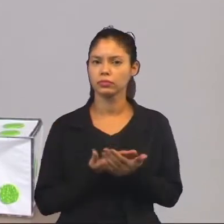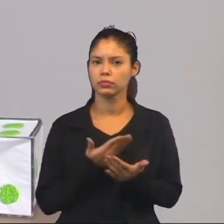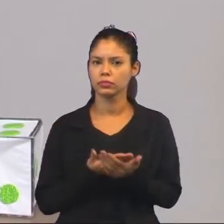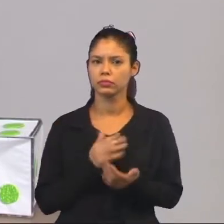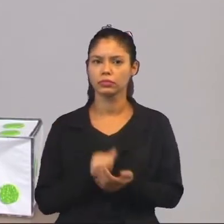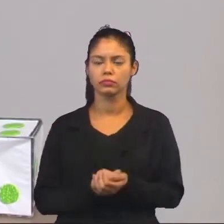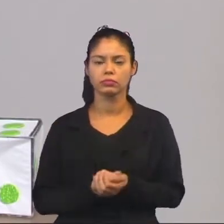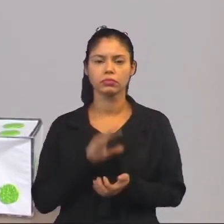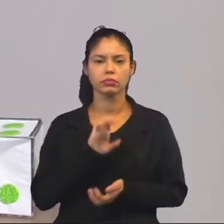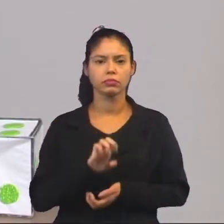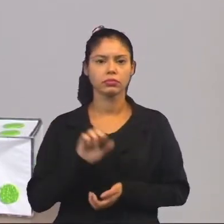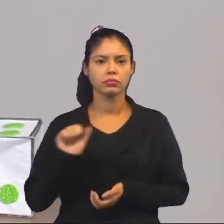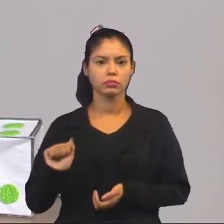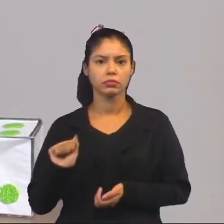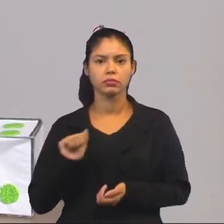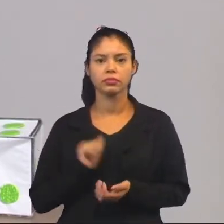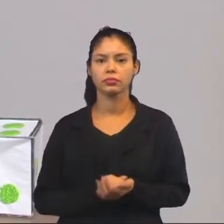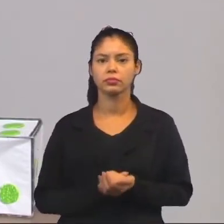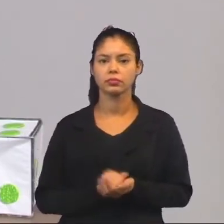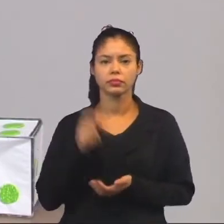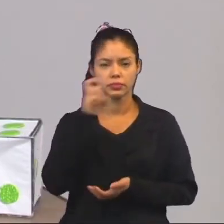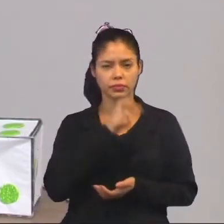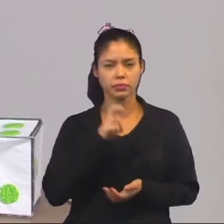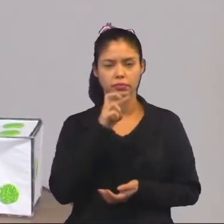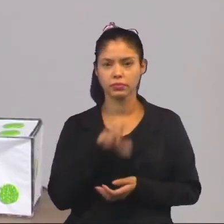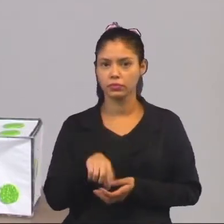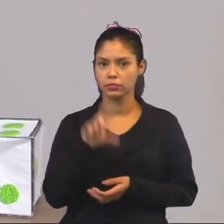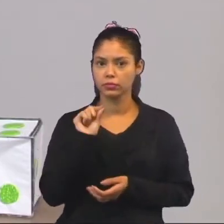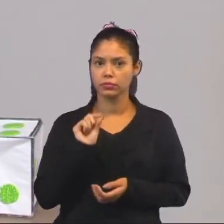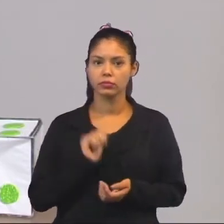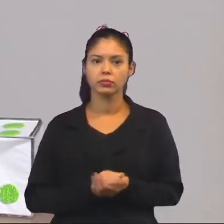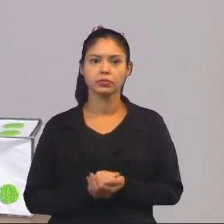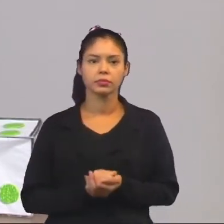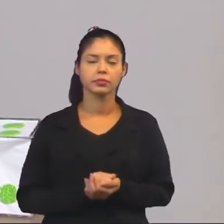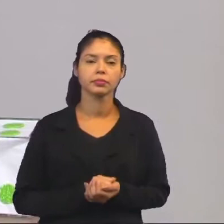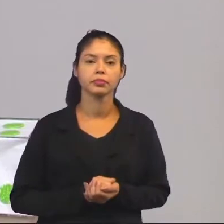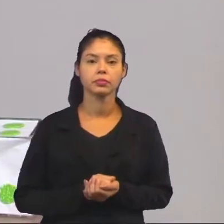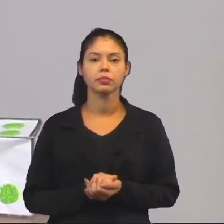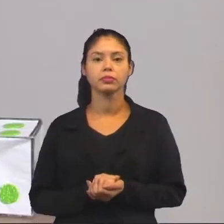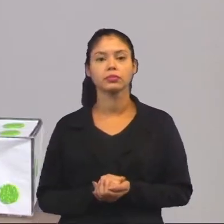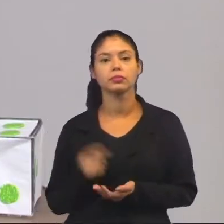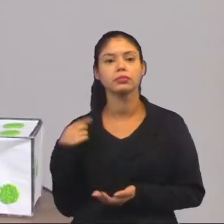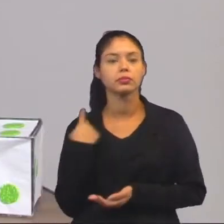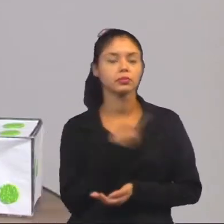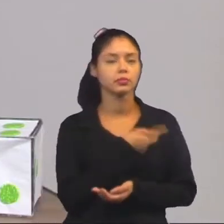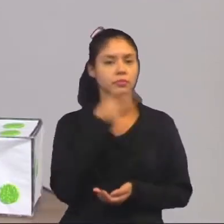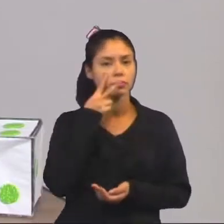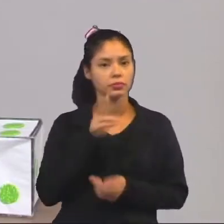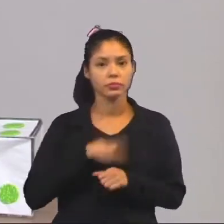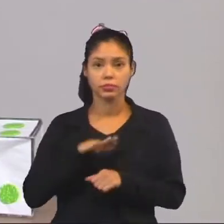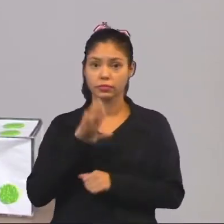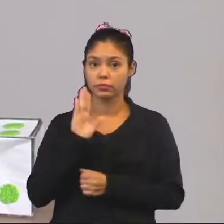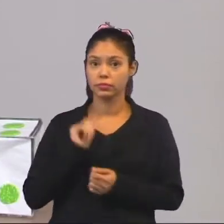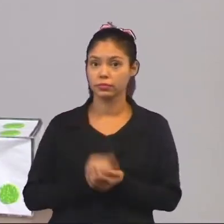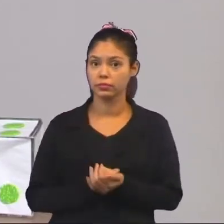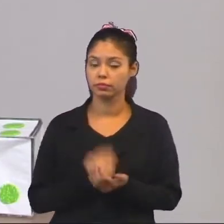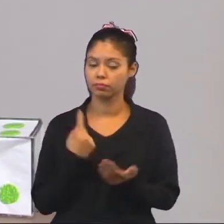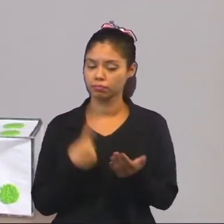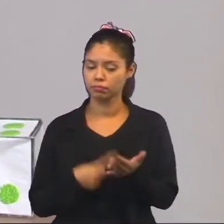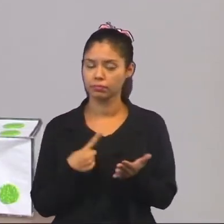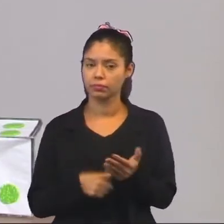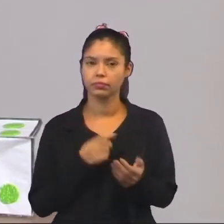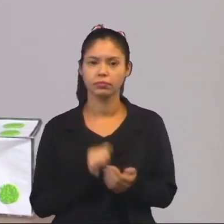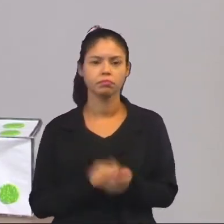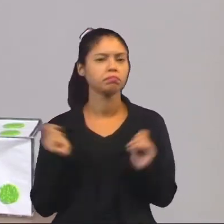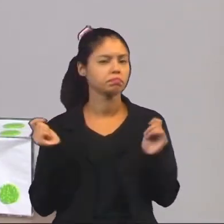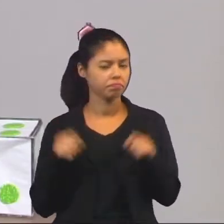estudando sobre espaço amostral, que são as análises de chances de eventos aleatórios. E nós estamos vendo mais a parte de